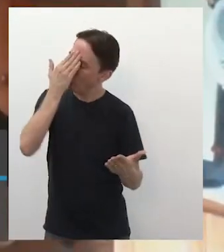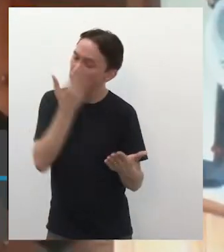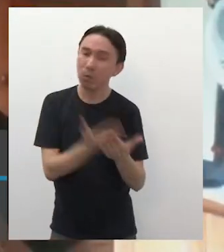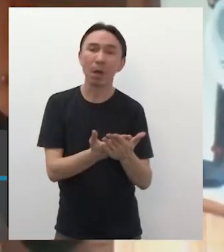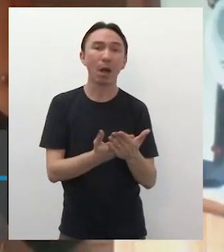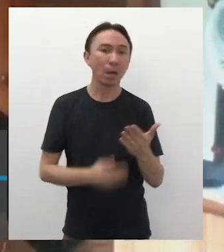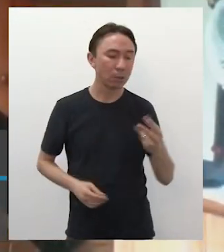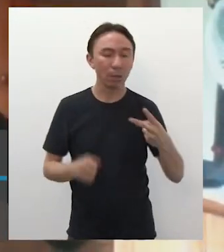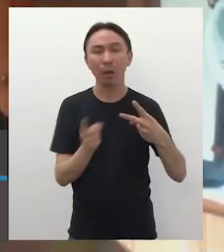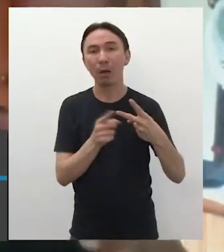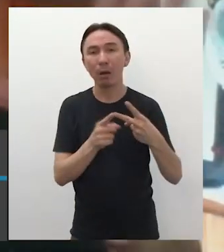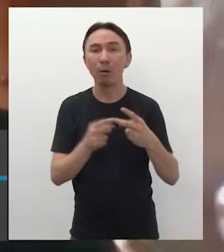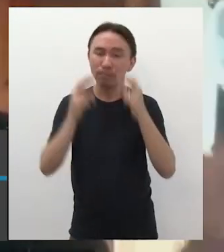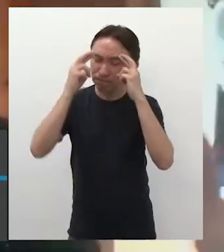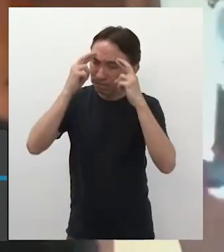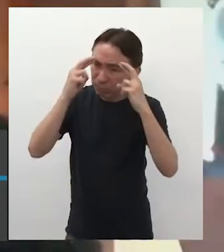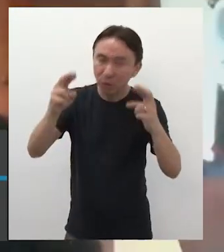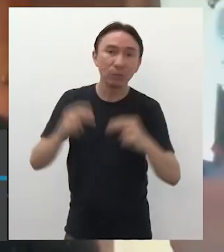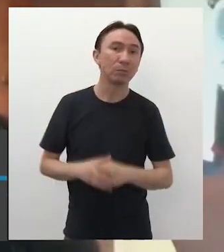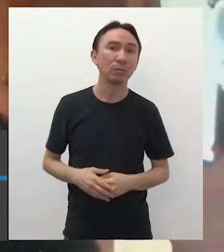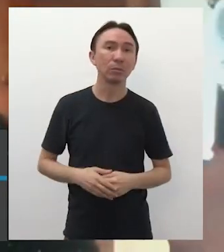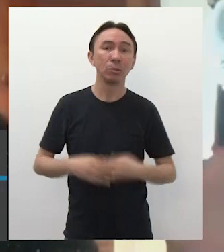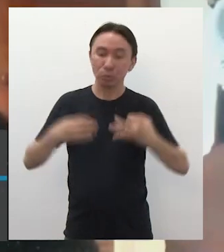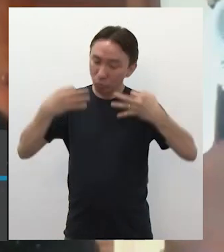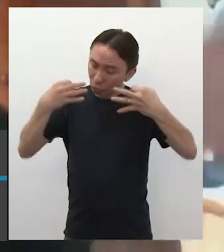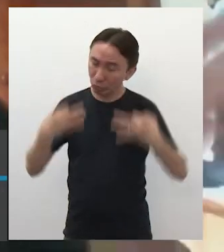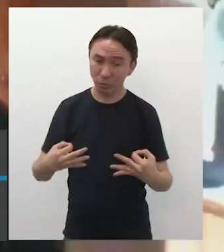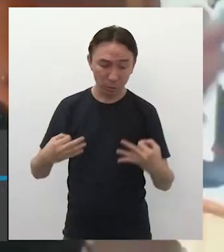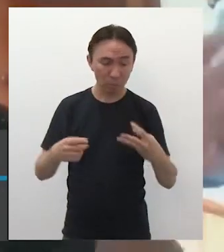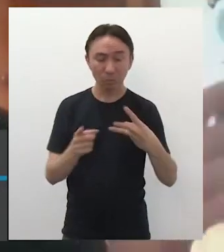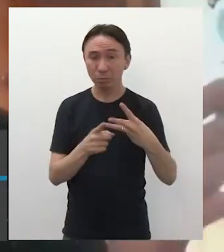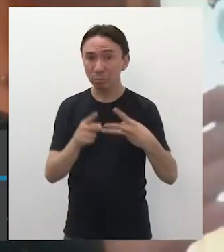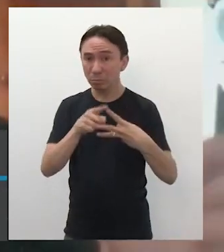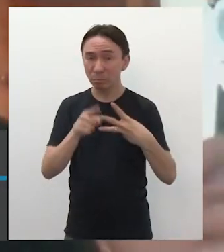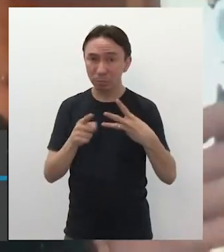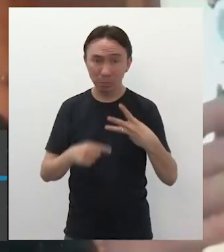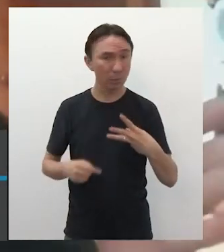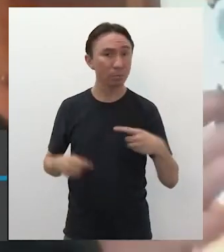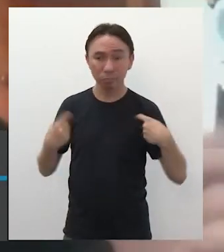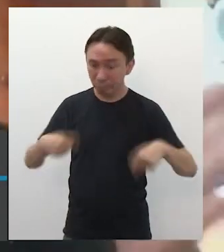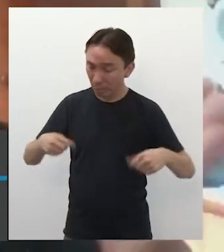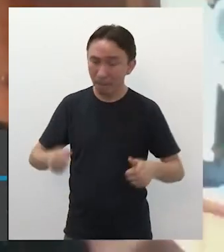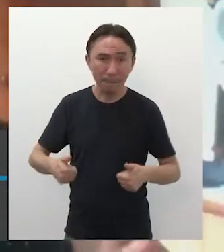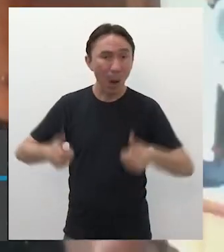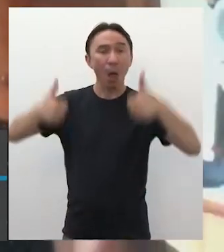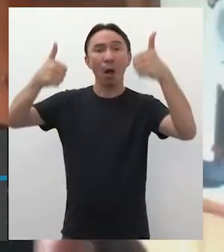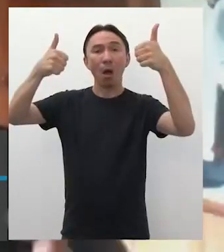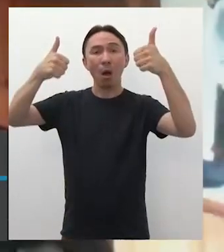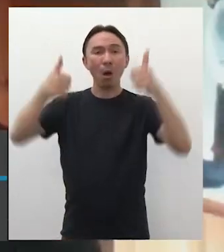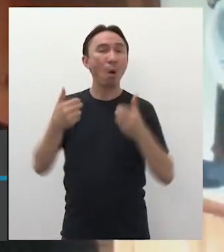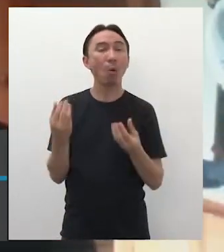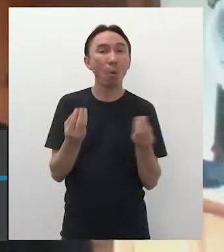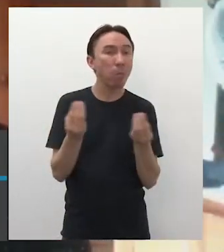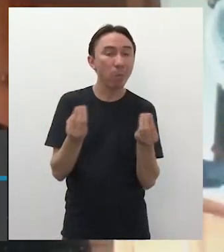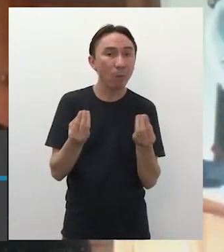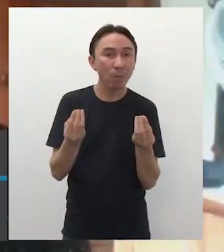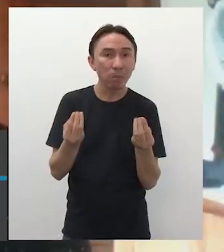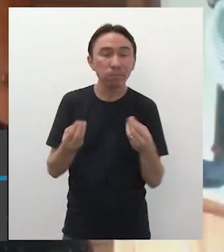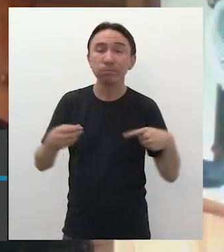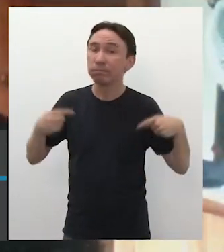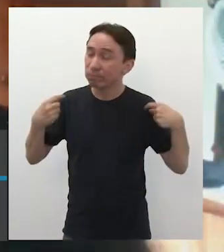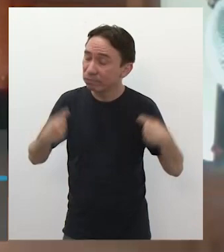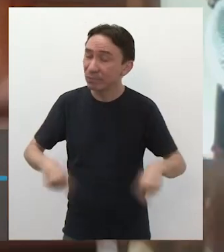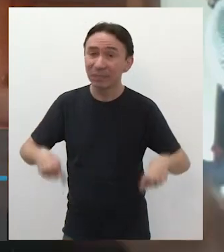e a justiça. E para isso, colegas, não tem outro caminho a não ser a gente